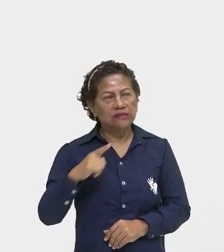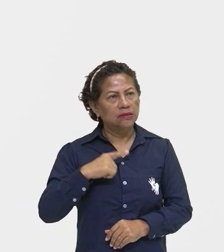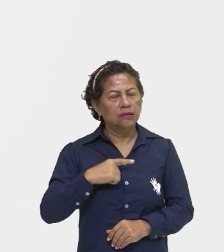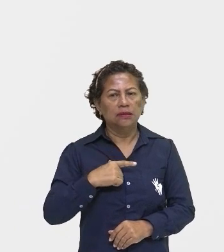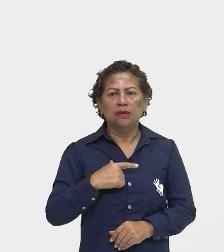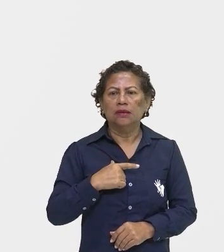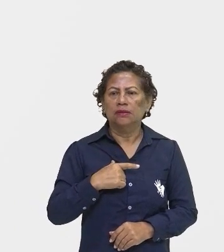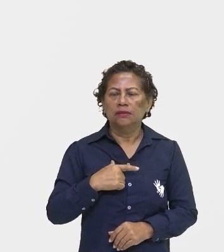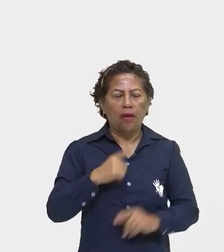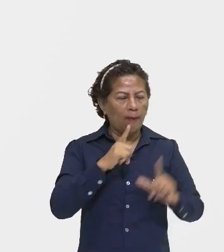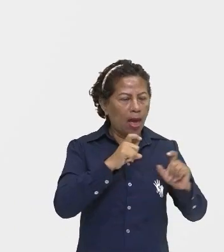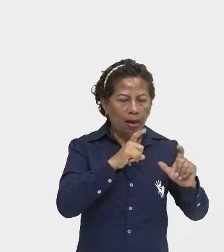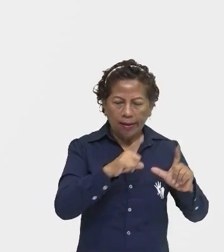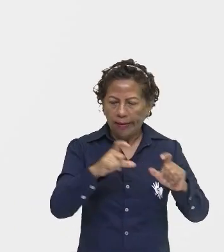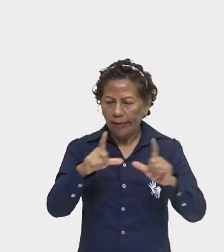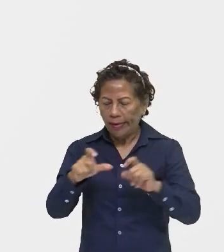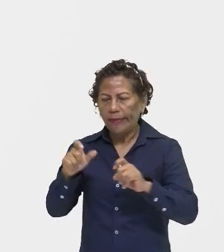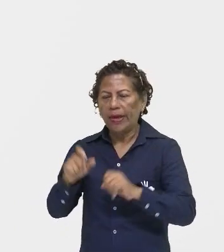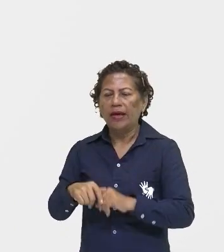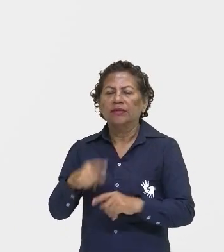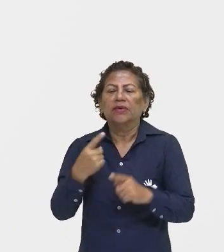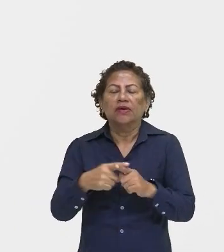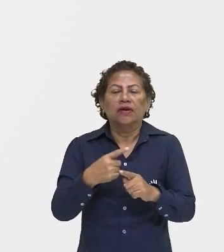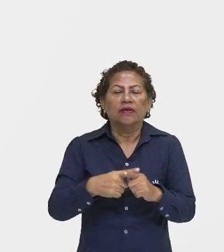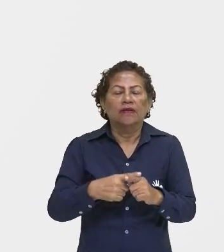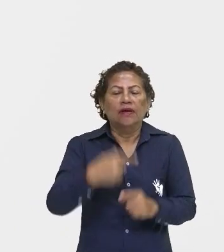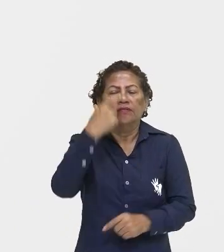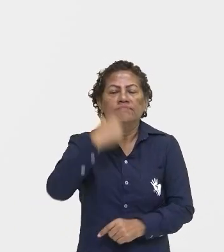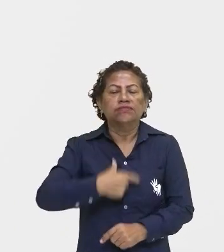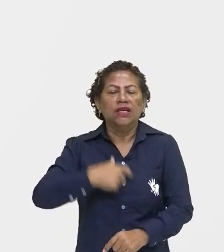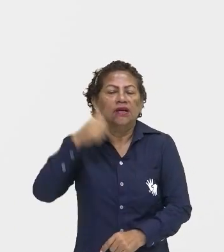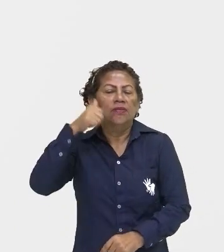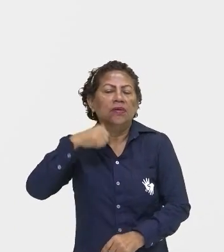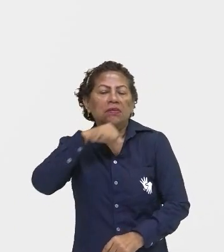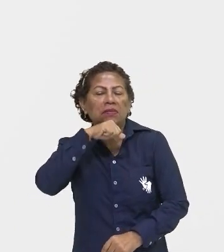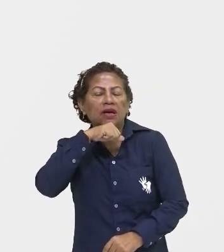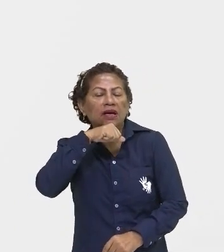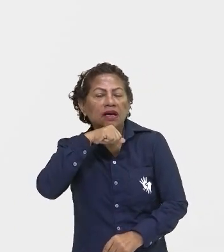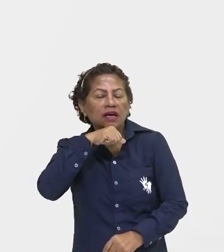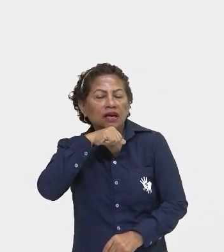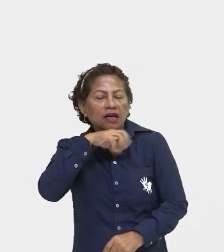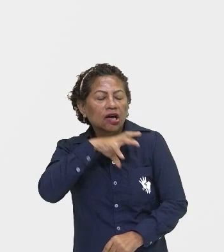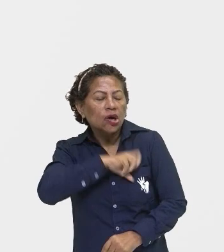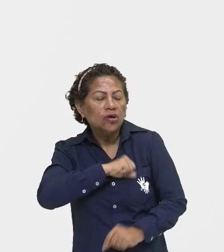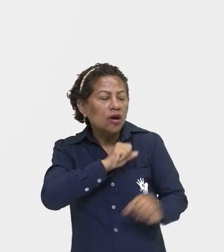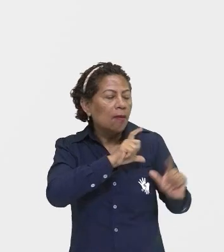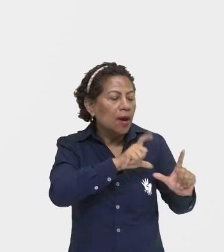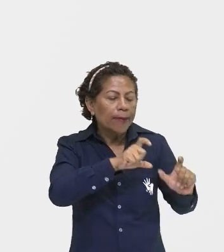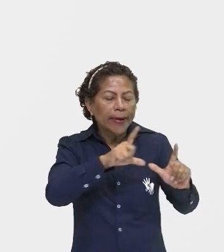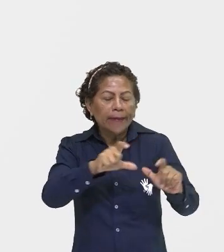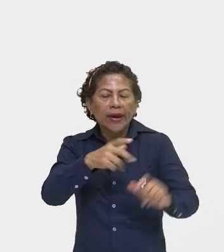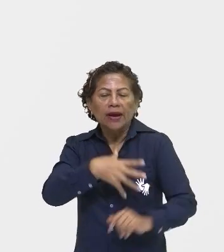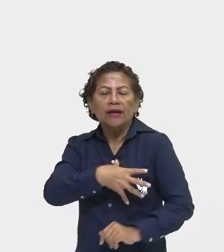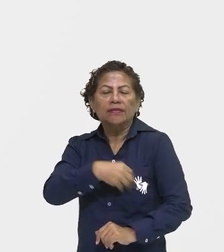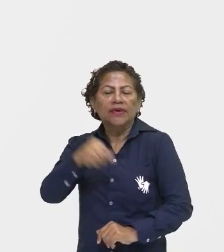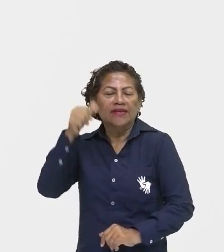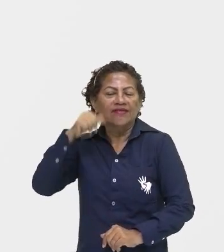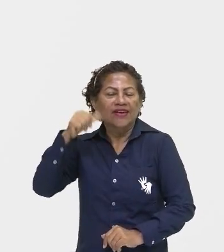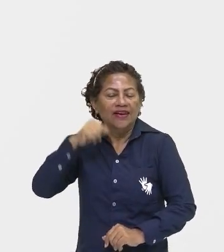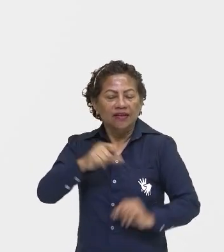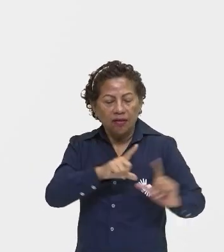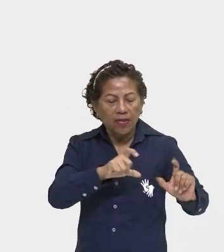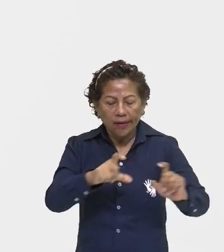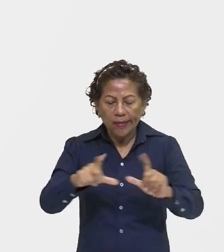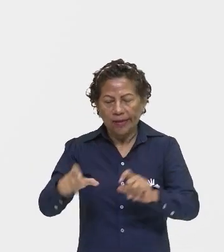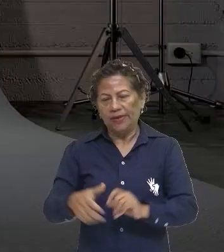passo e já tira uma foto. Porque é comum, é fácil. Eu vim parar aqui até num estúdio